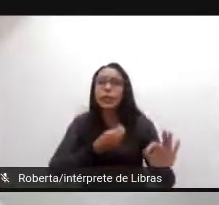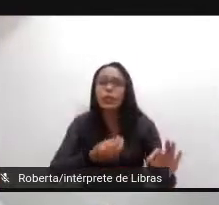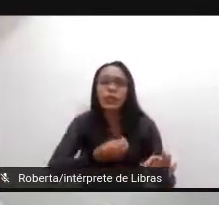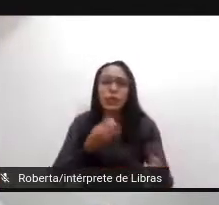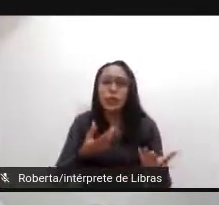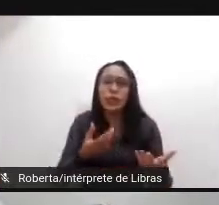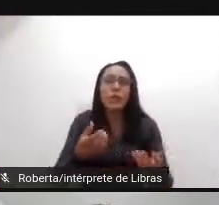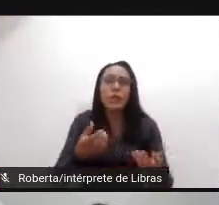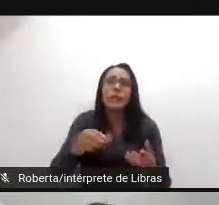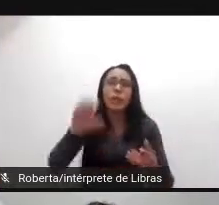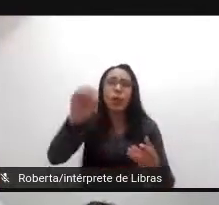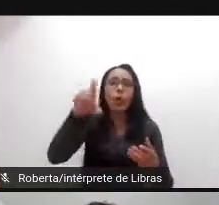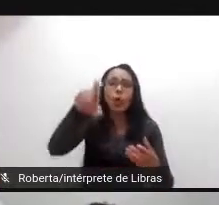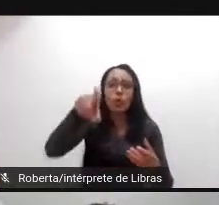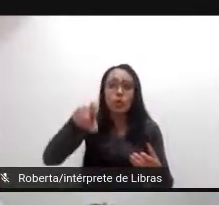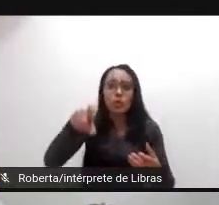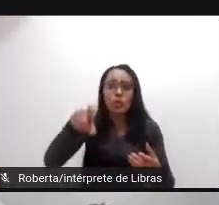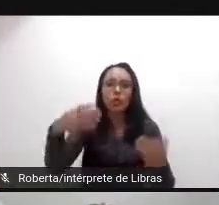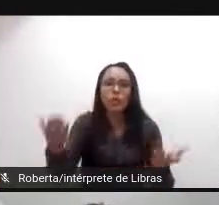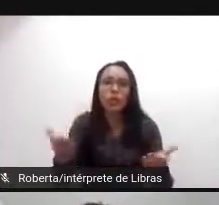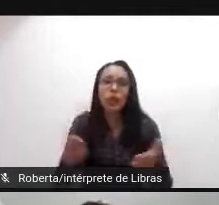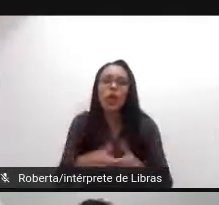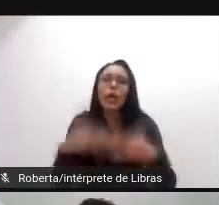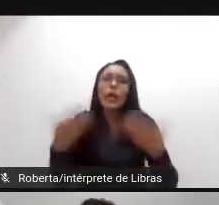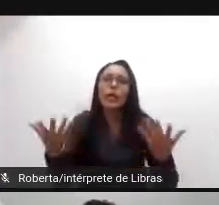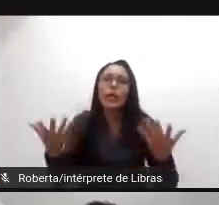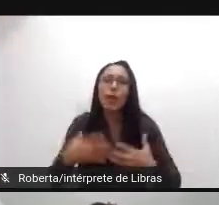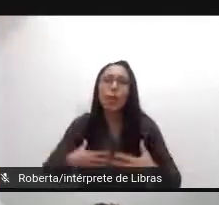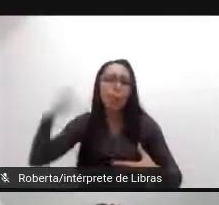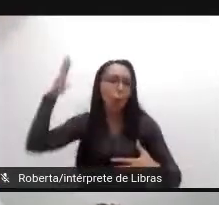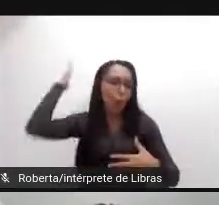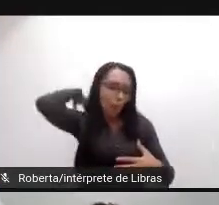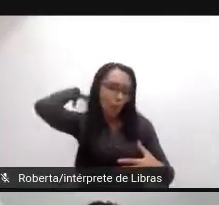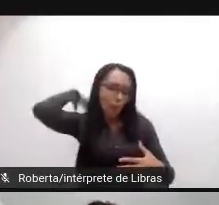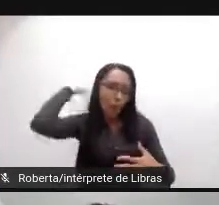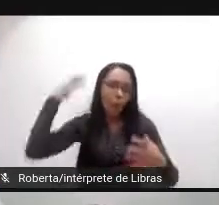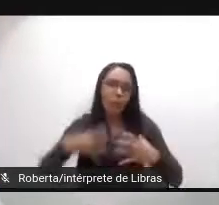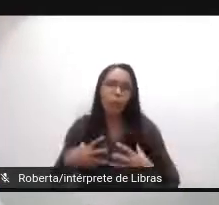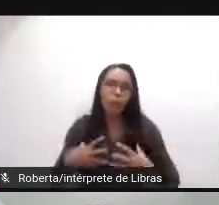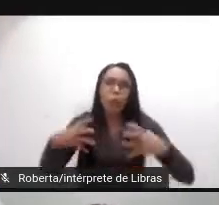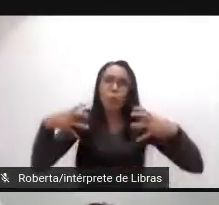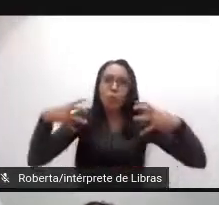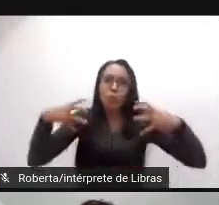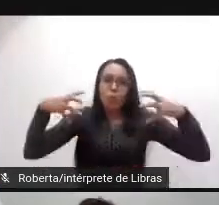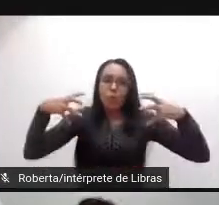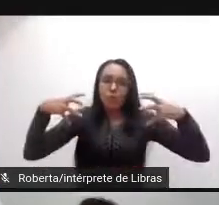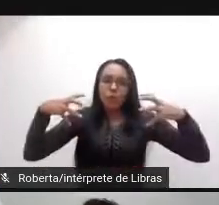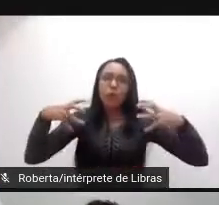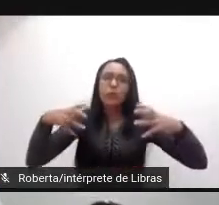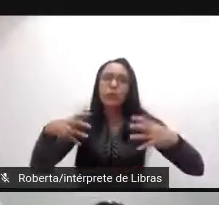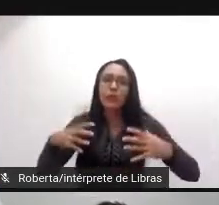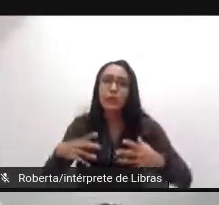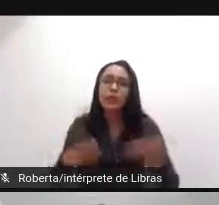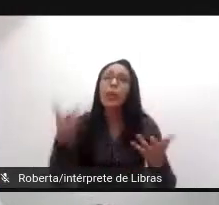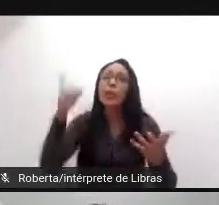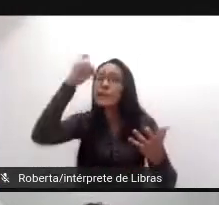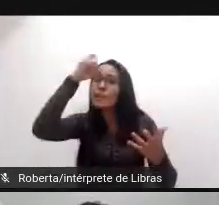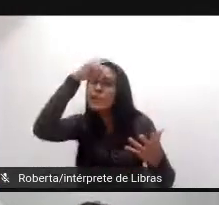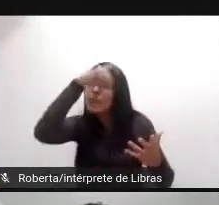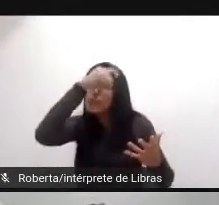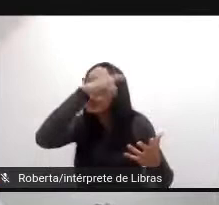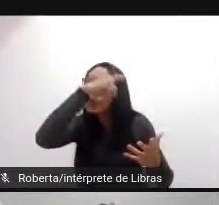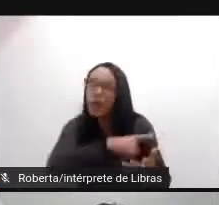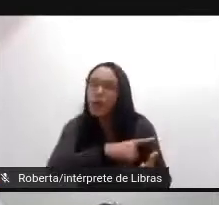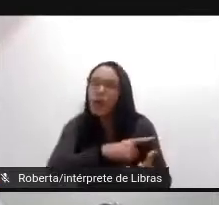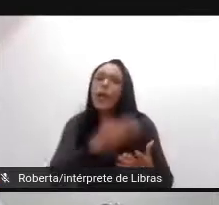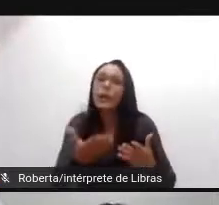E aí, quando o pulmão está bastante encharcado, cheio de secreção, vai haver a dificuldade dessa